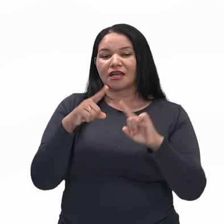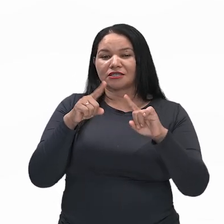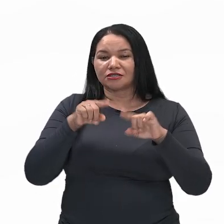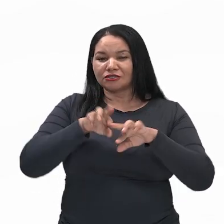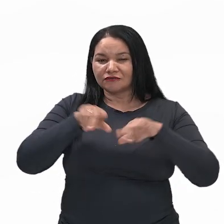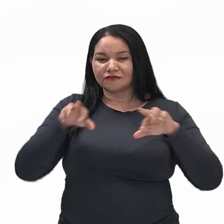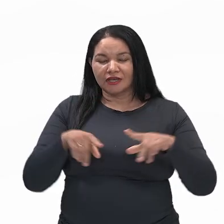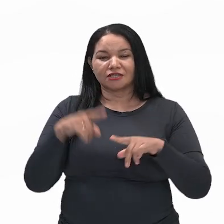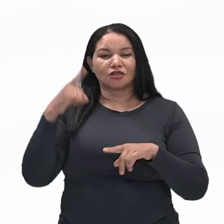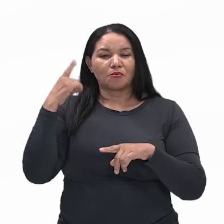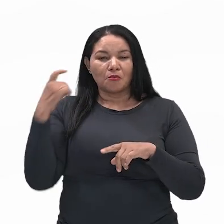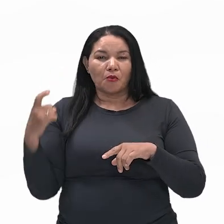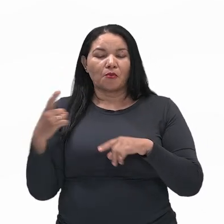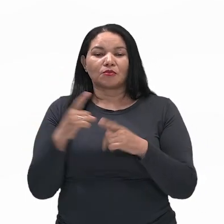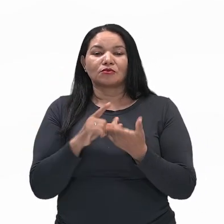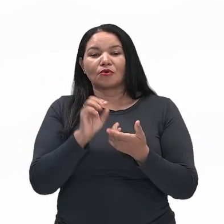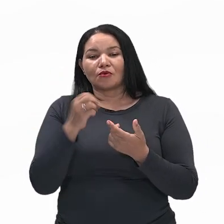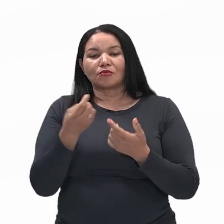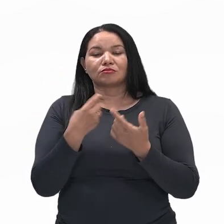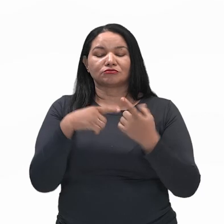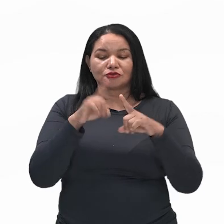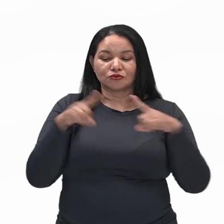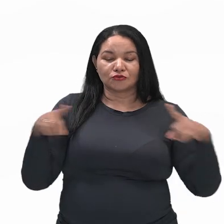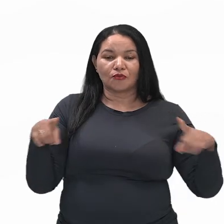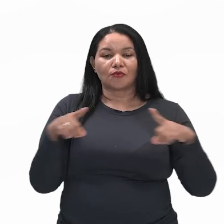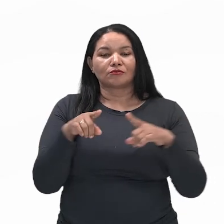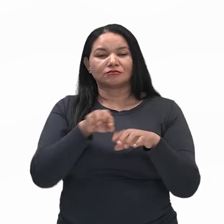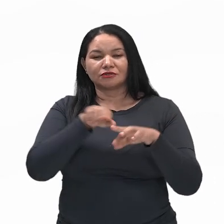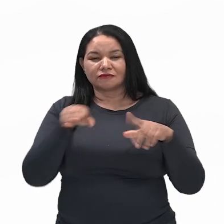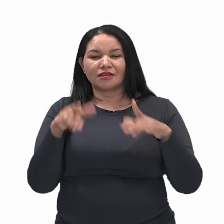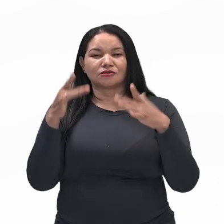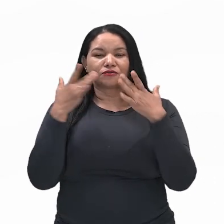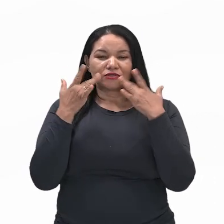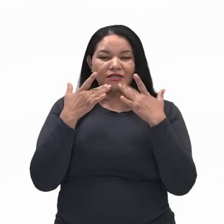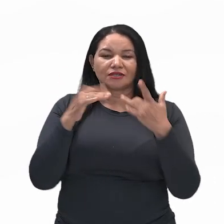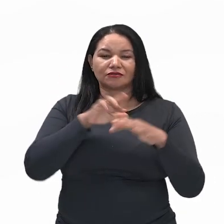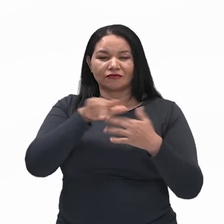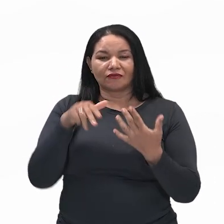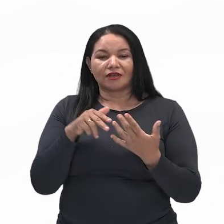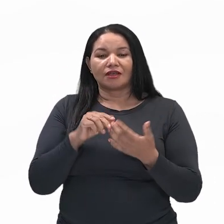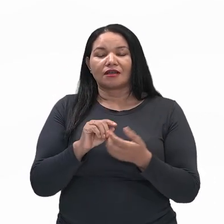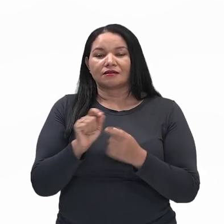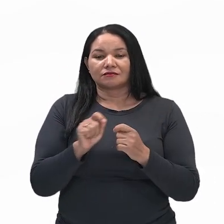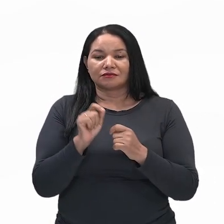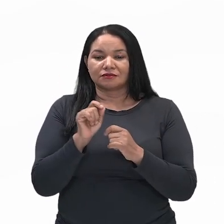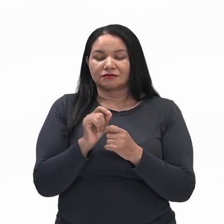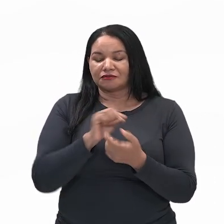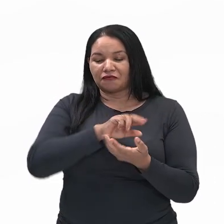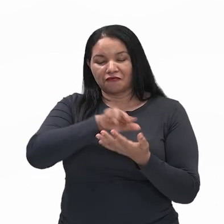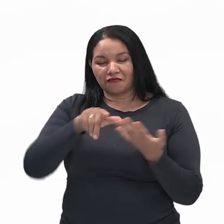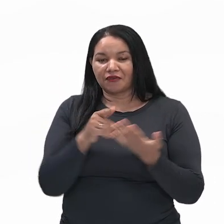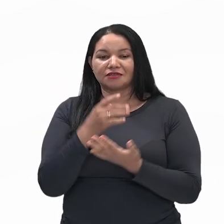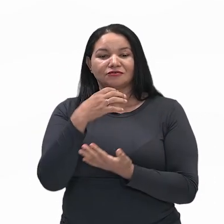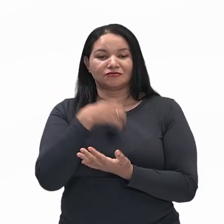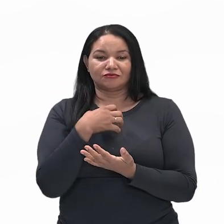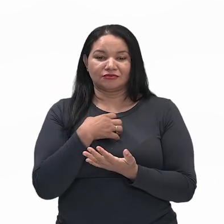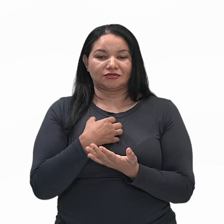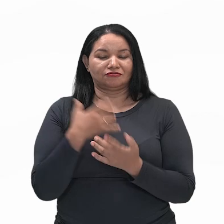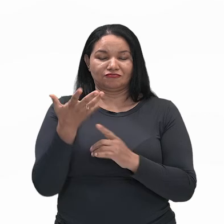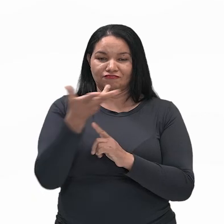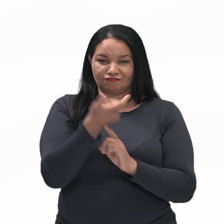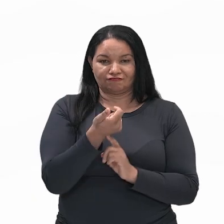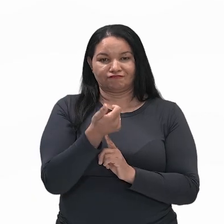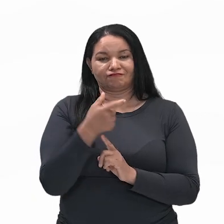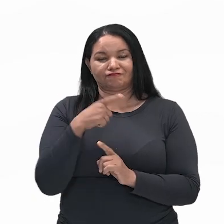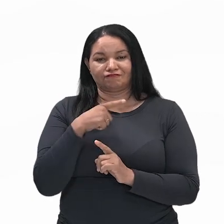ou podem ser interdisciplinares, envolvendo a colaboração em uma variedade de formas de arte.